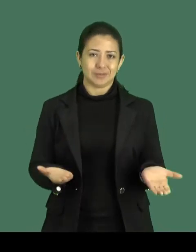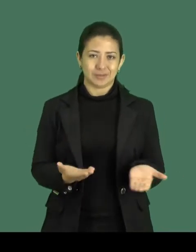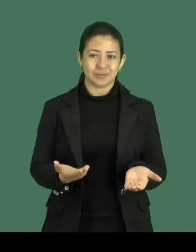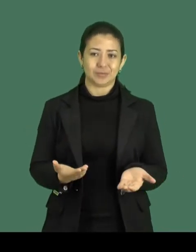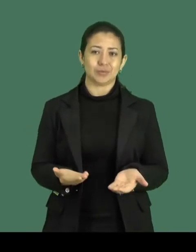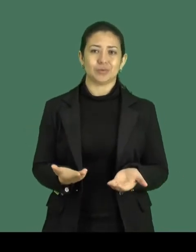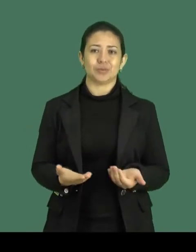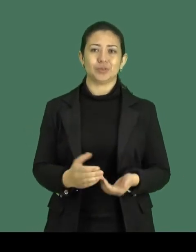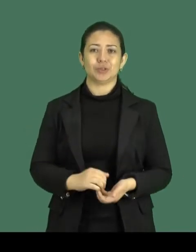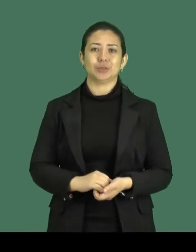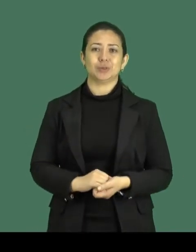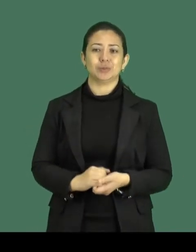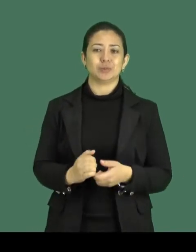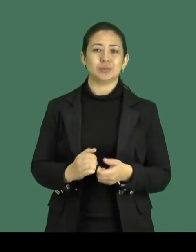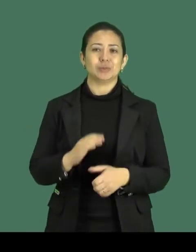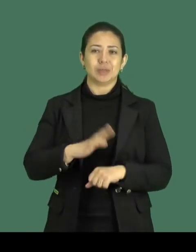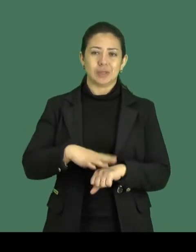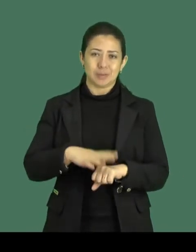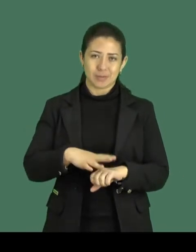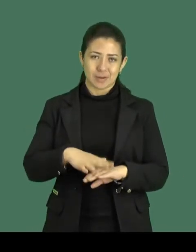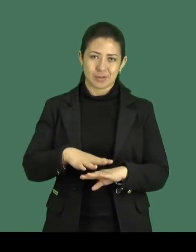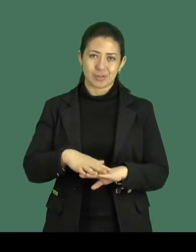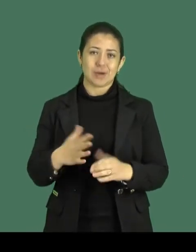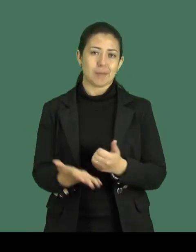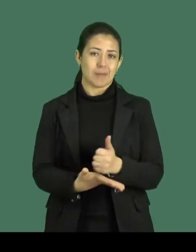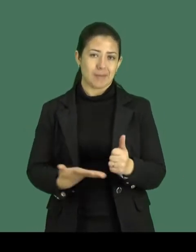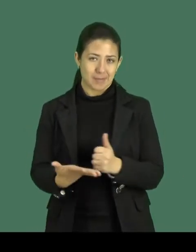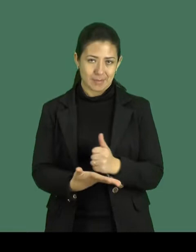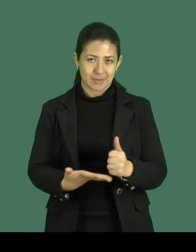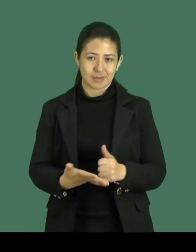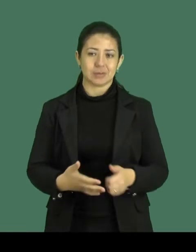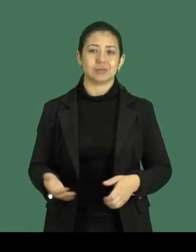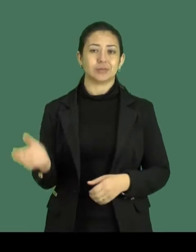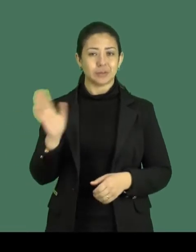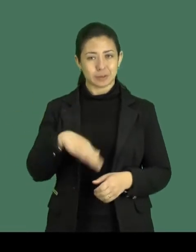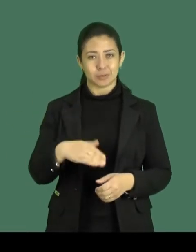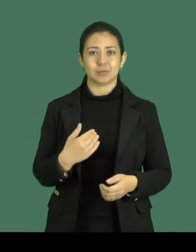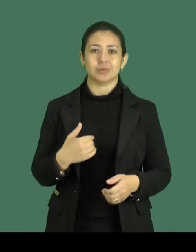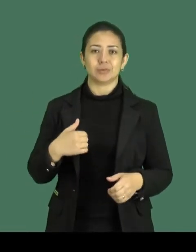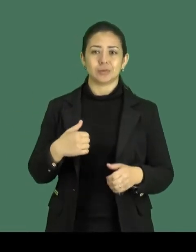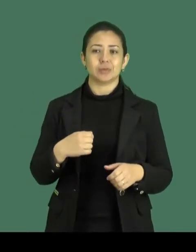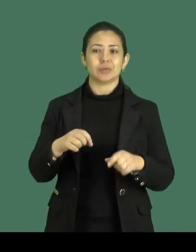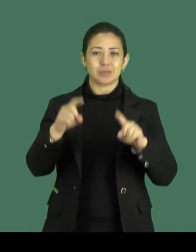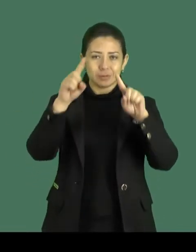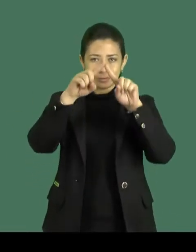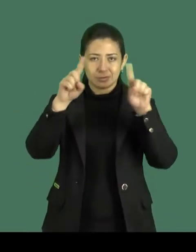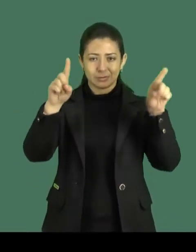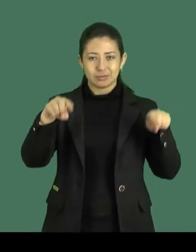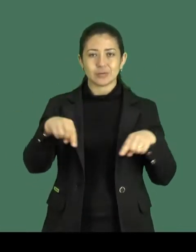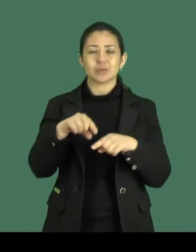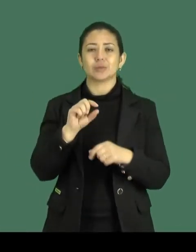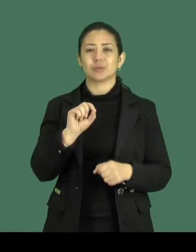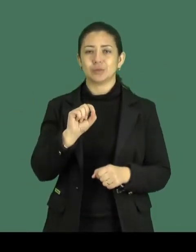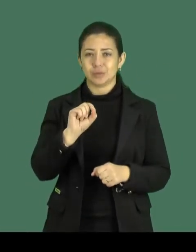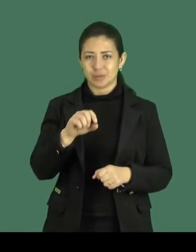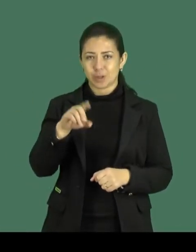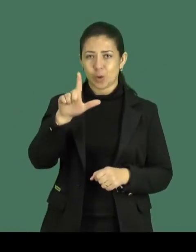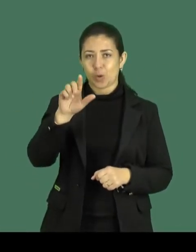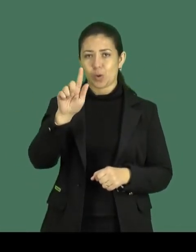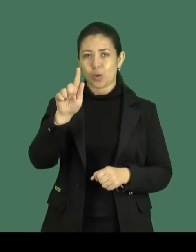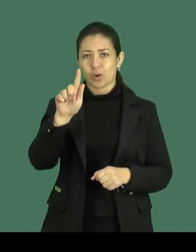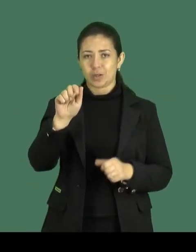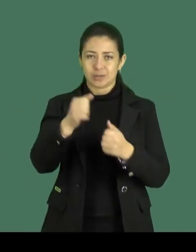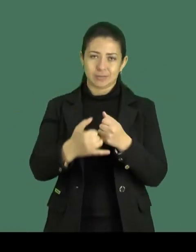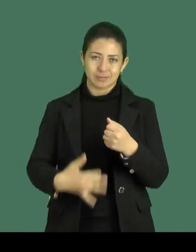na matemática básica. Essa aula de número 9 trata dos logaritmos. Vamos ao